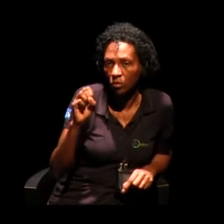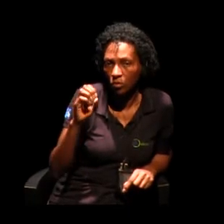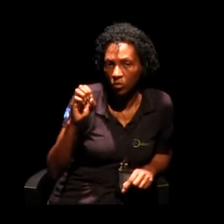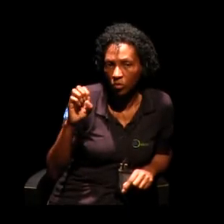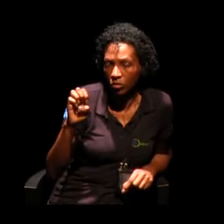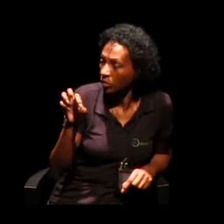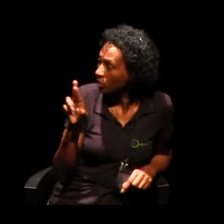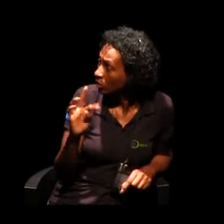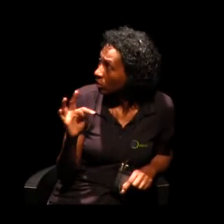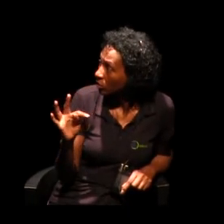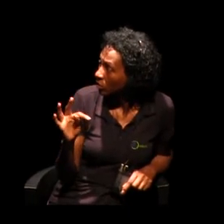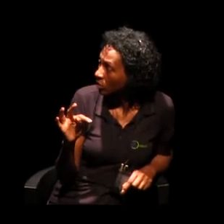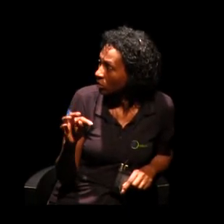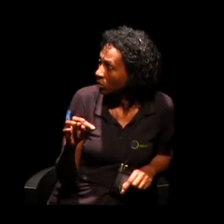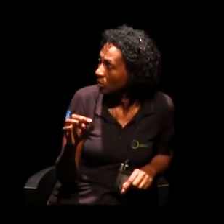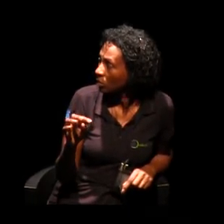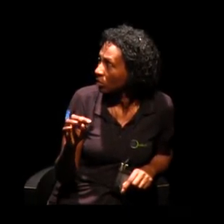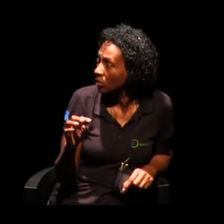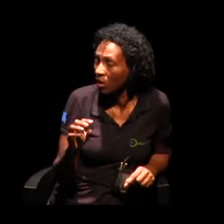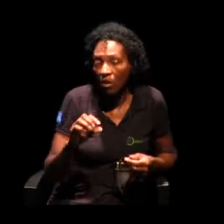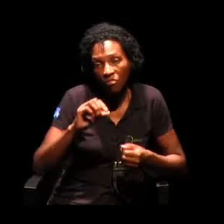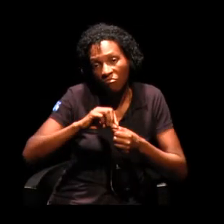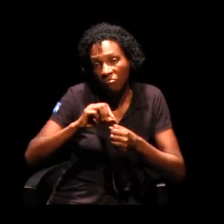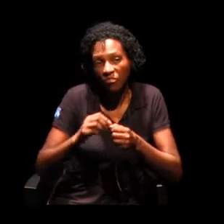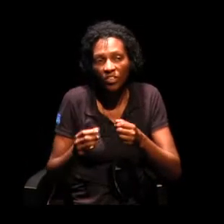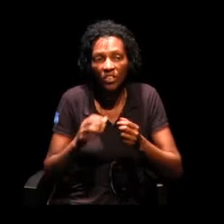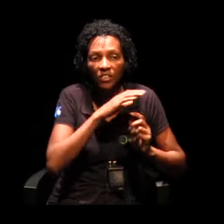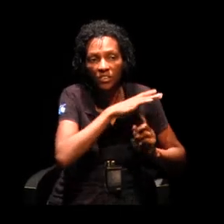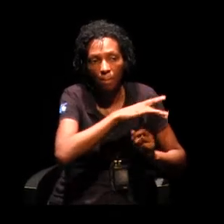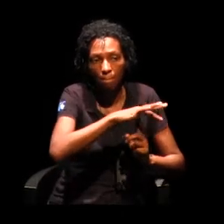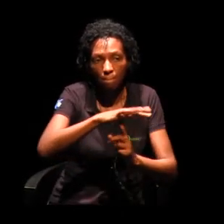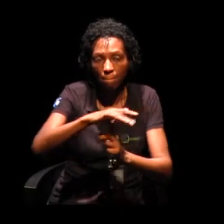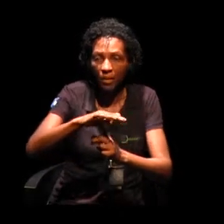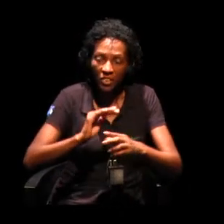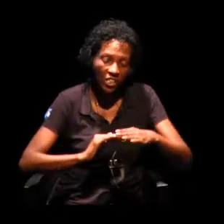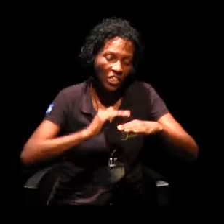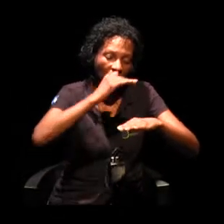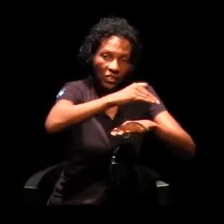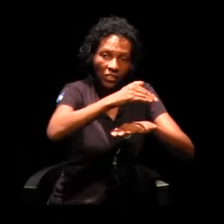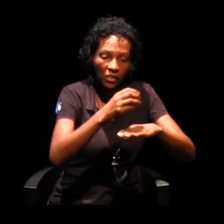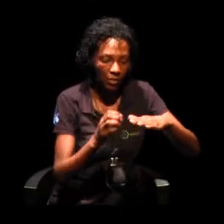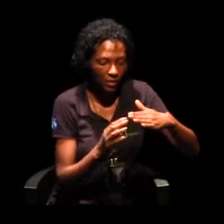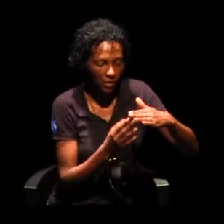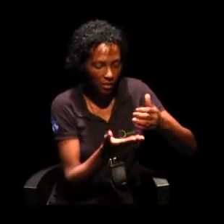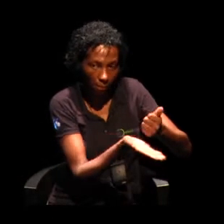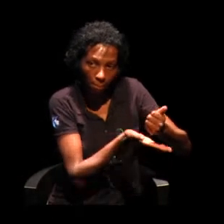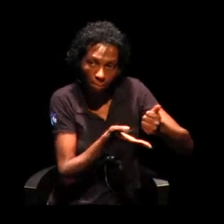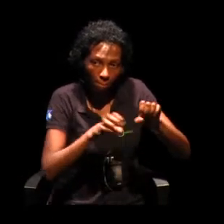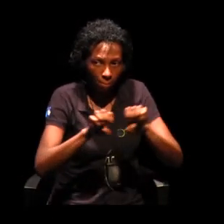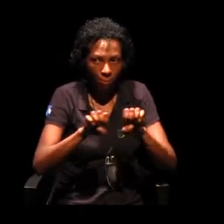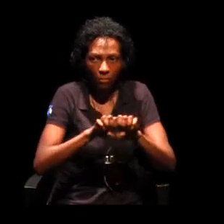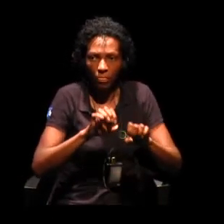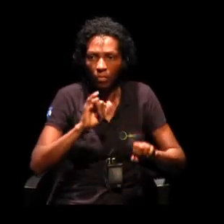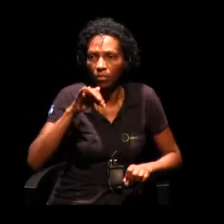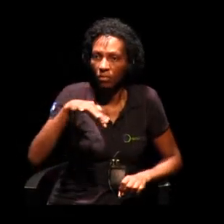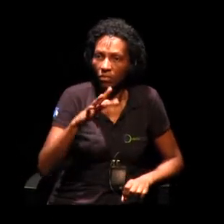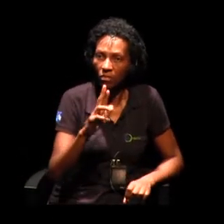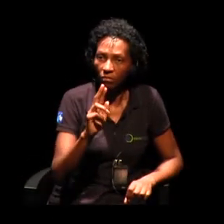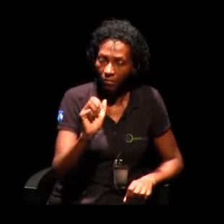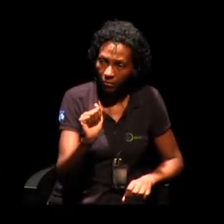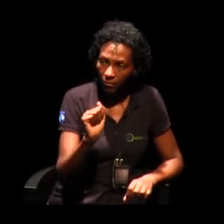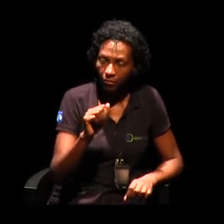Expressway. Isso acabou nos levando a criar parques em cima dessas